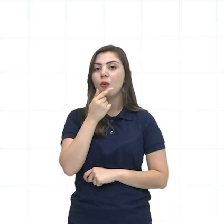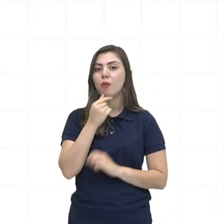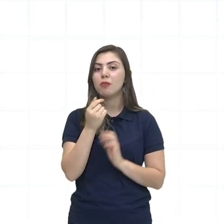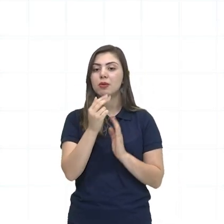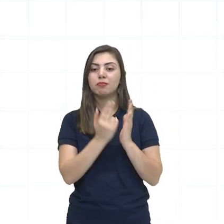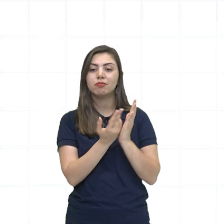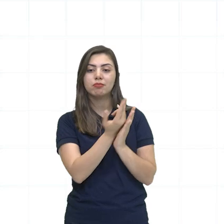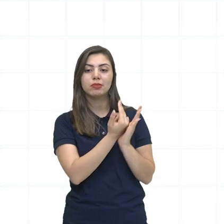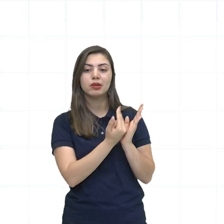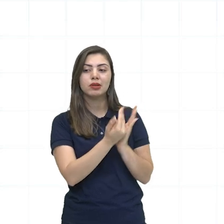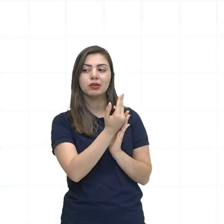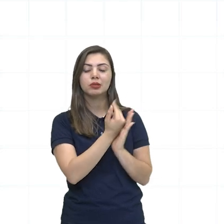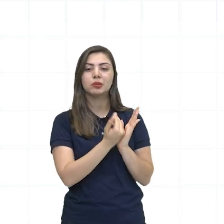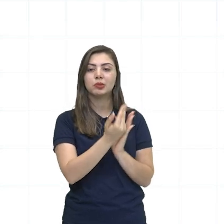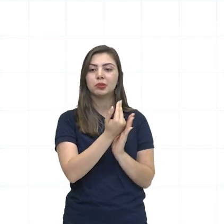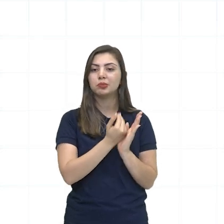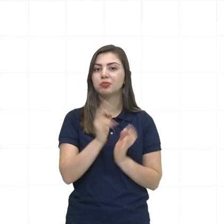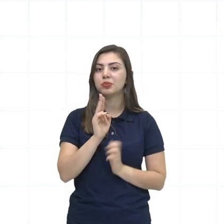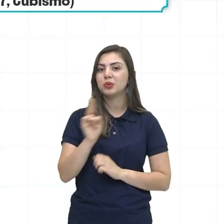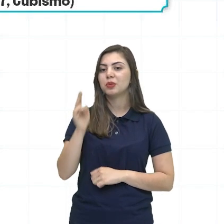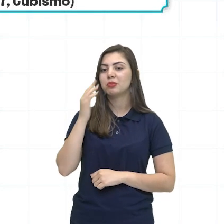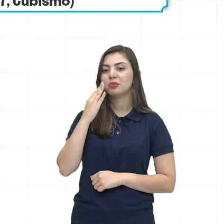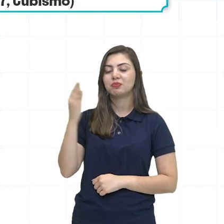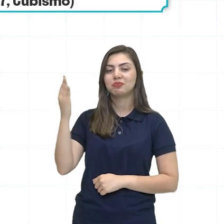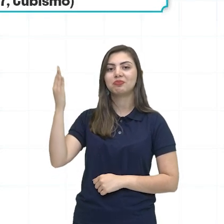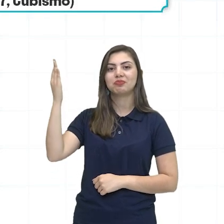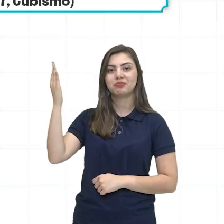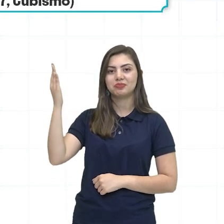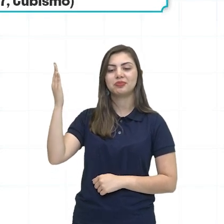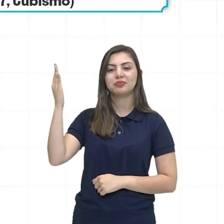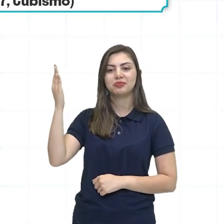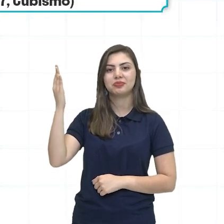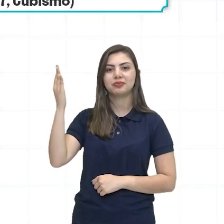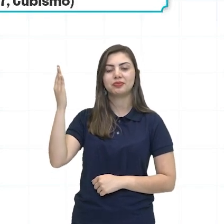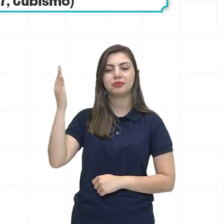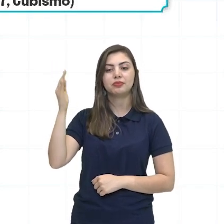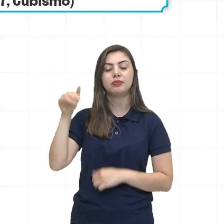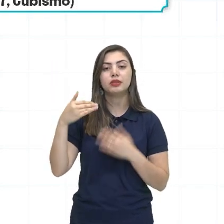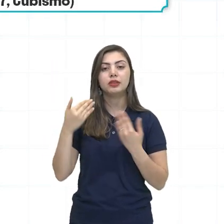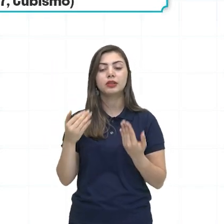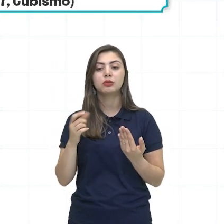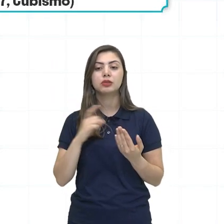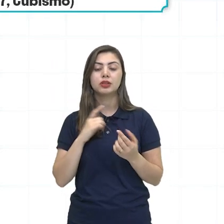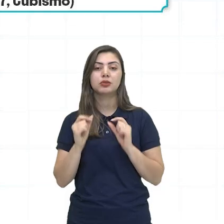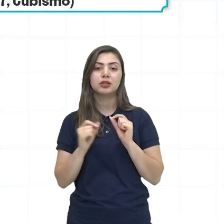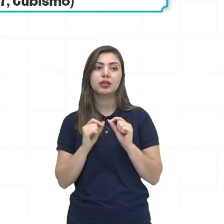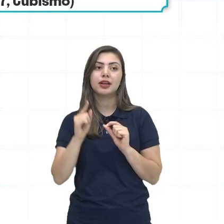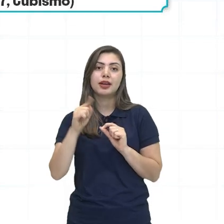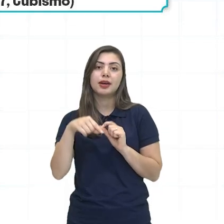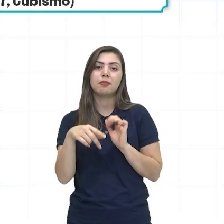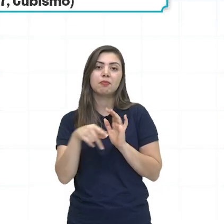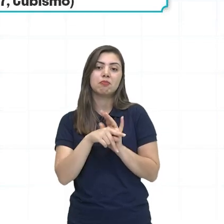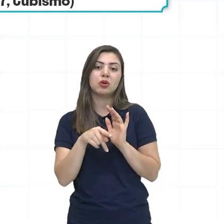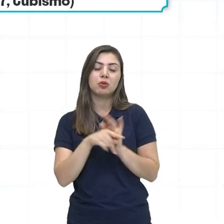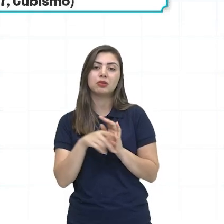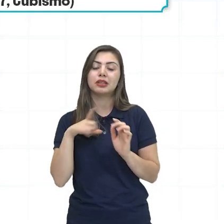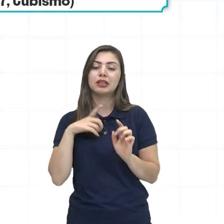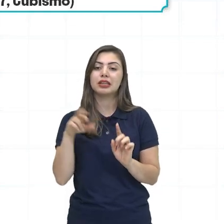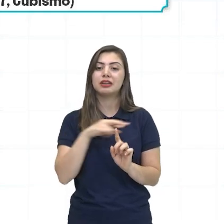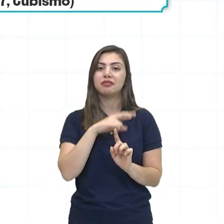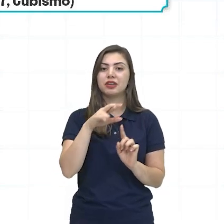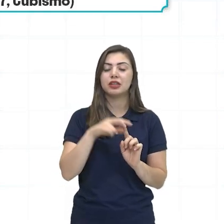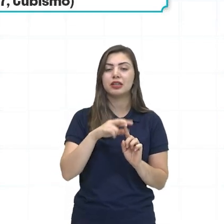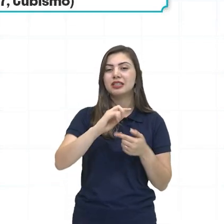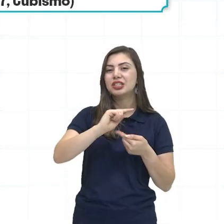movimento artístico, por exemplo, como o cubismo. Vamos lá, historicamente, o cubismo originou-se na obra de Cézanne,